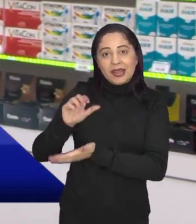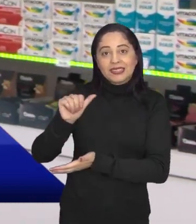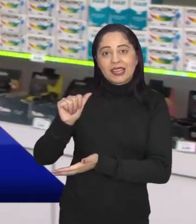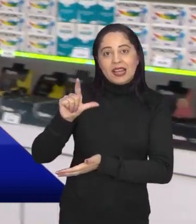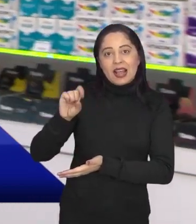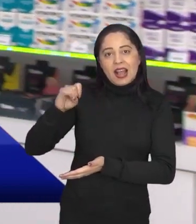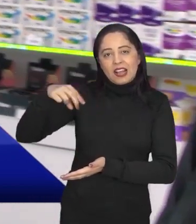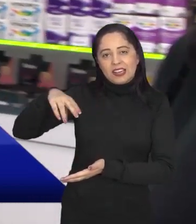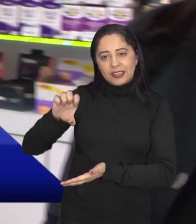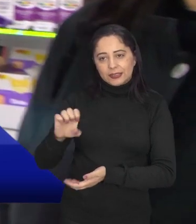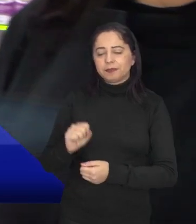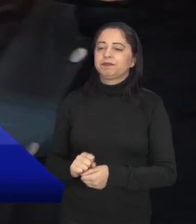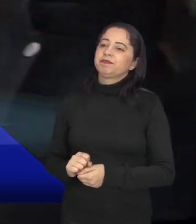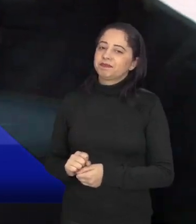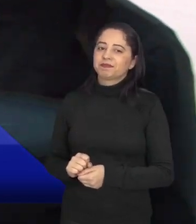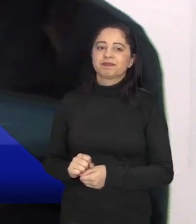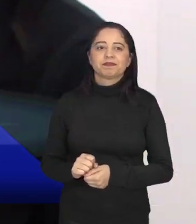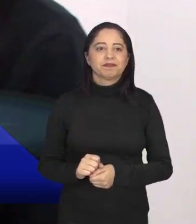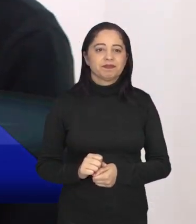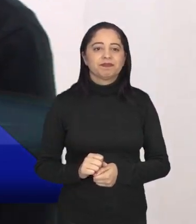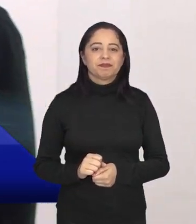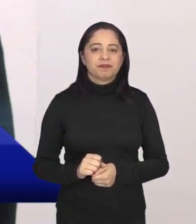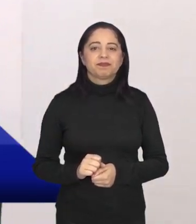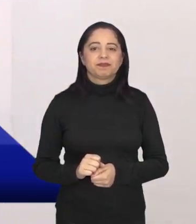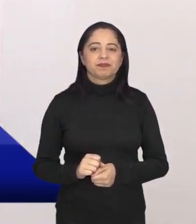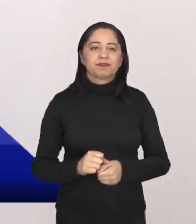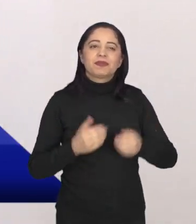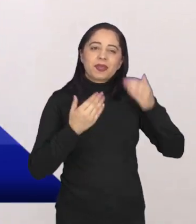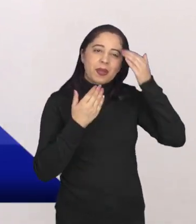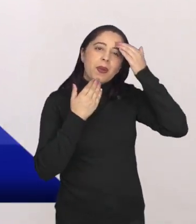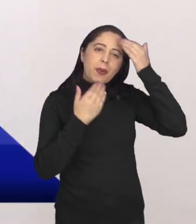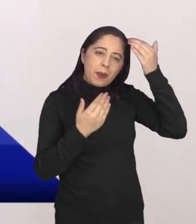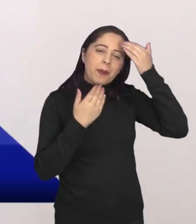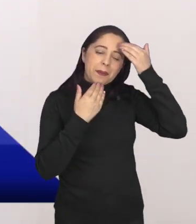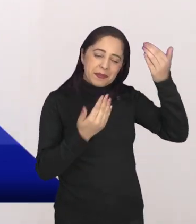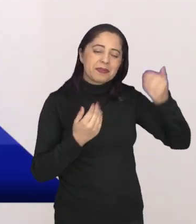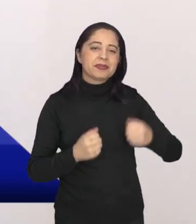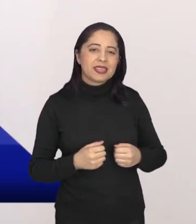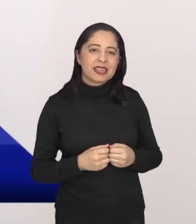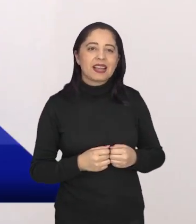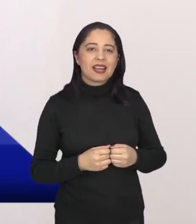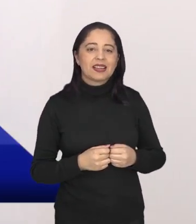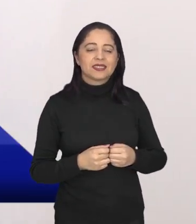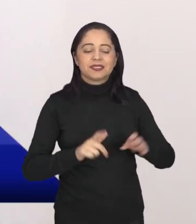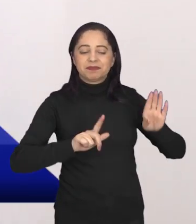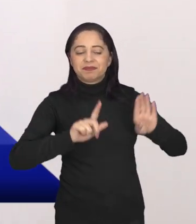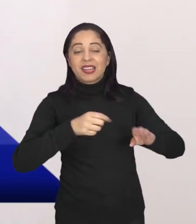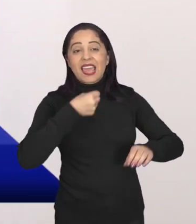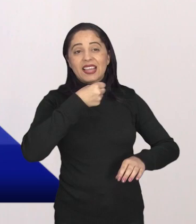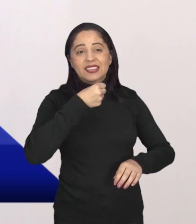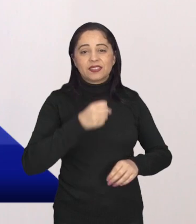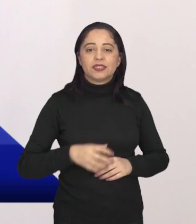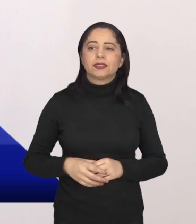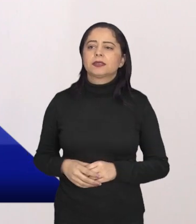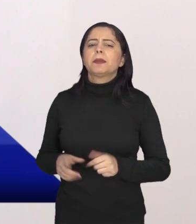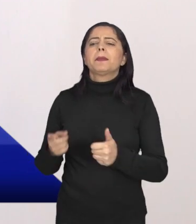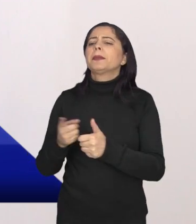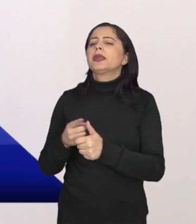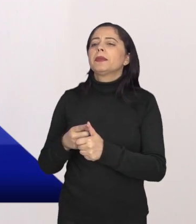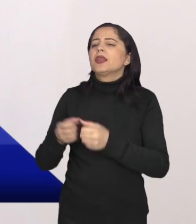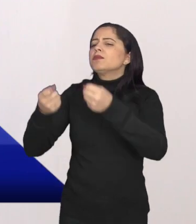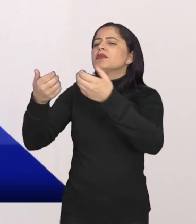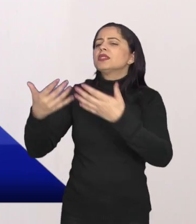Medeiros Aline muito obrigada viu Boa tarde primeiramente muito obrigada por você participar aqui do nosso boletim legislativo é primeiro né